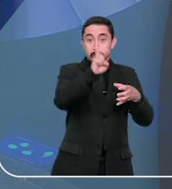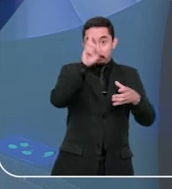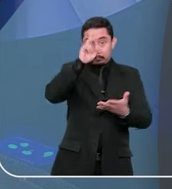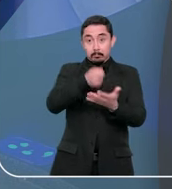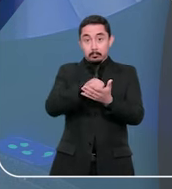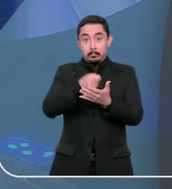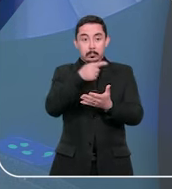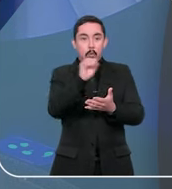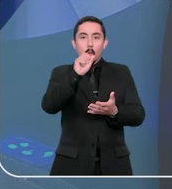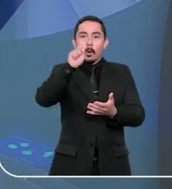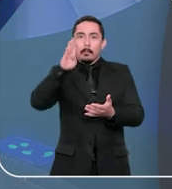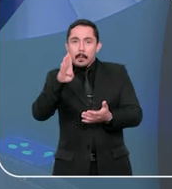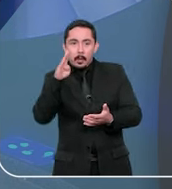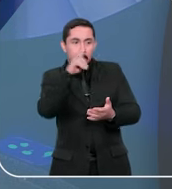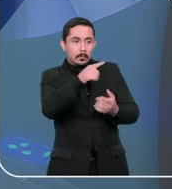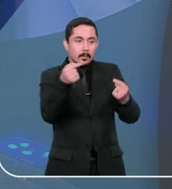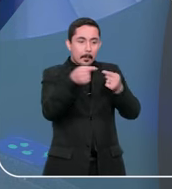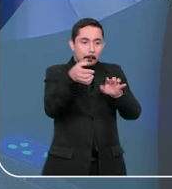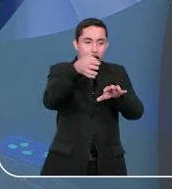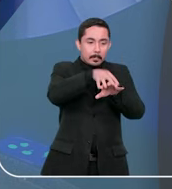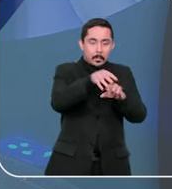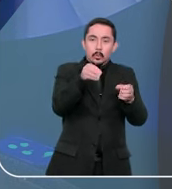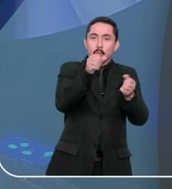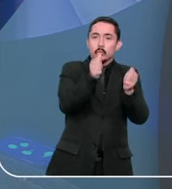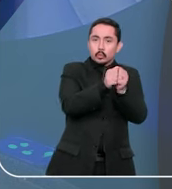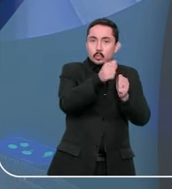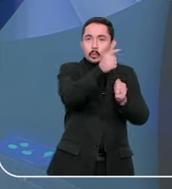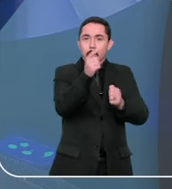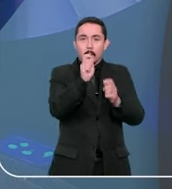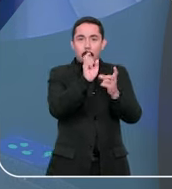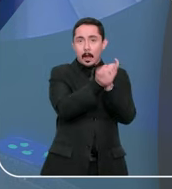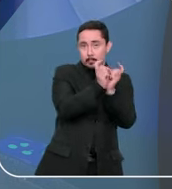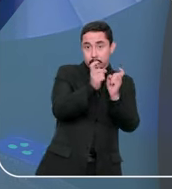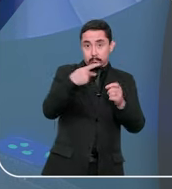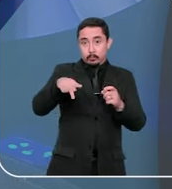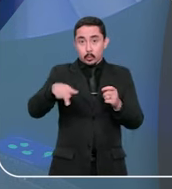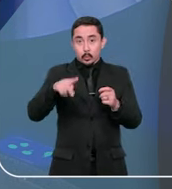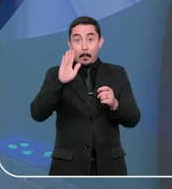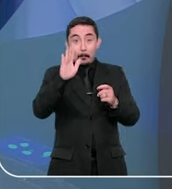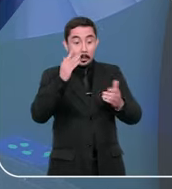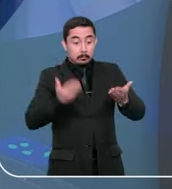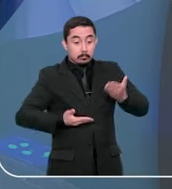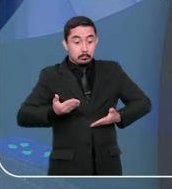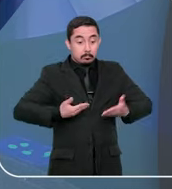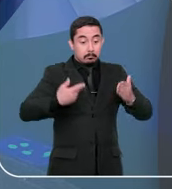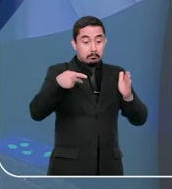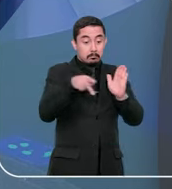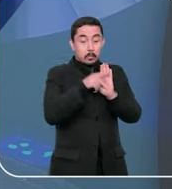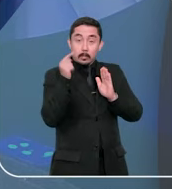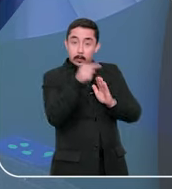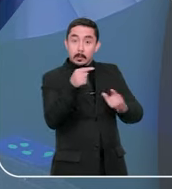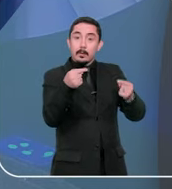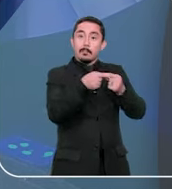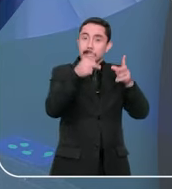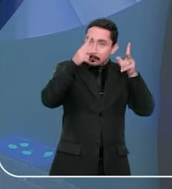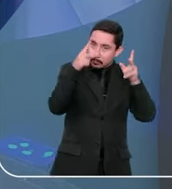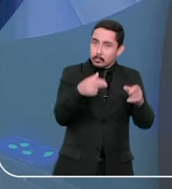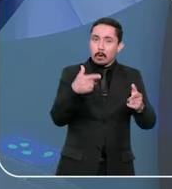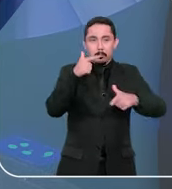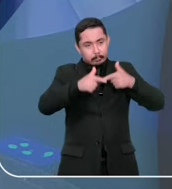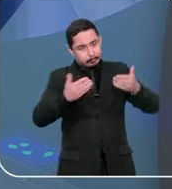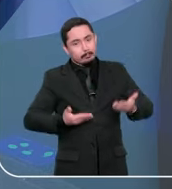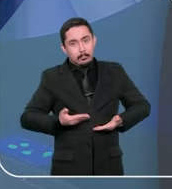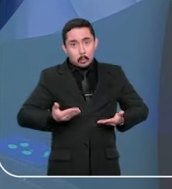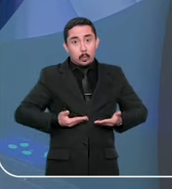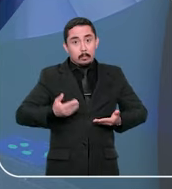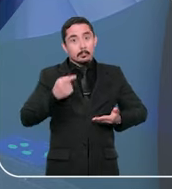que, embora a OAB não integre a administração pública, os funcionários da entidade são equiparados a servidores públicos